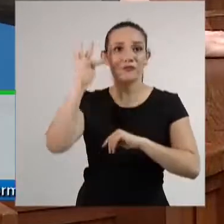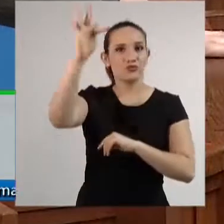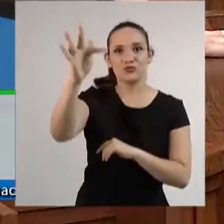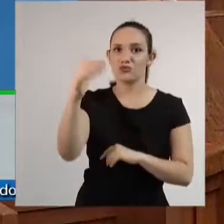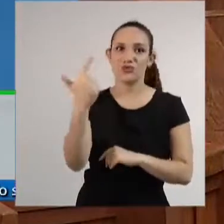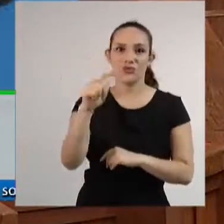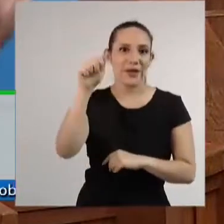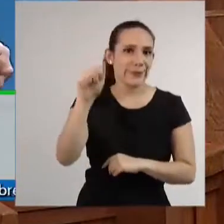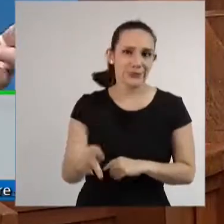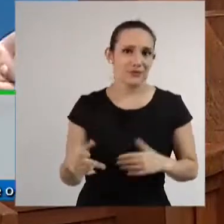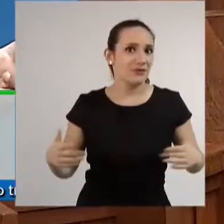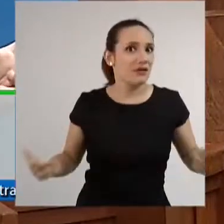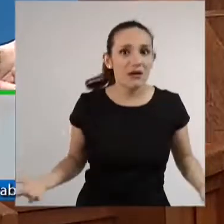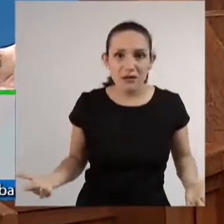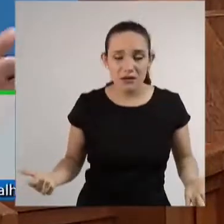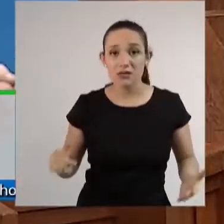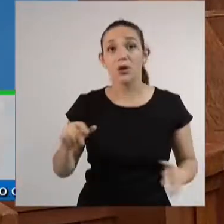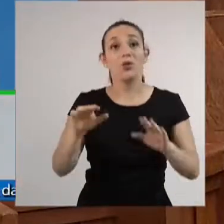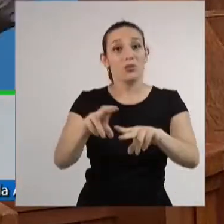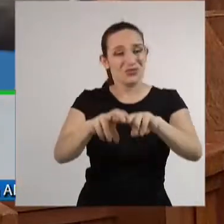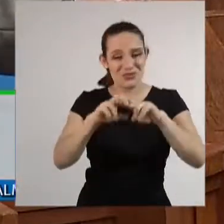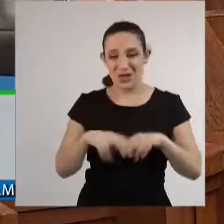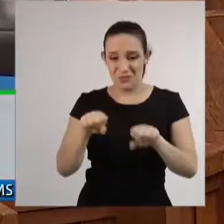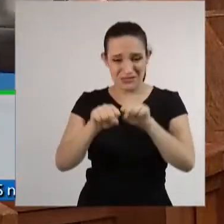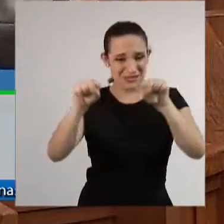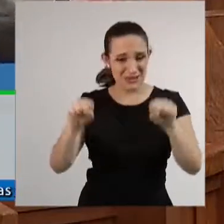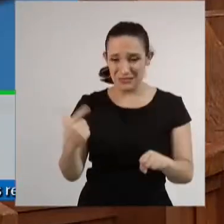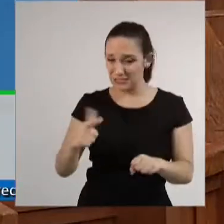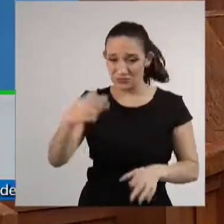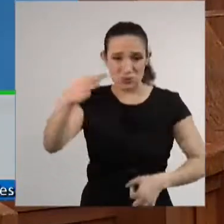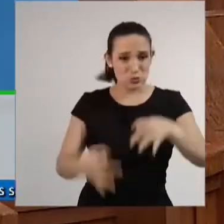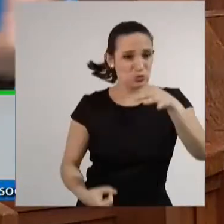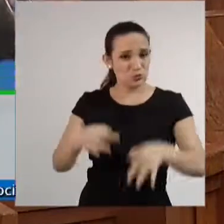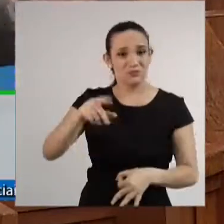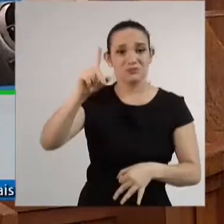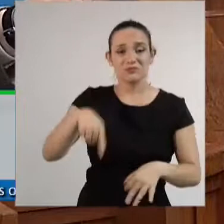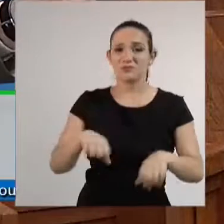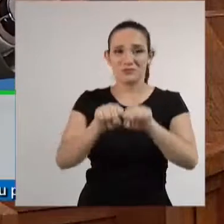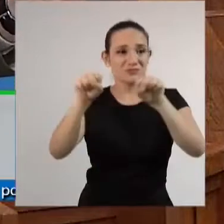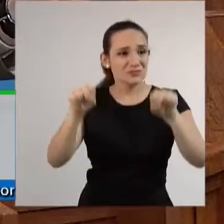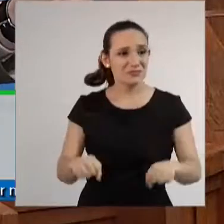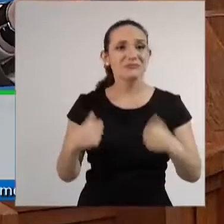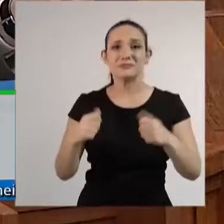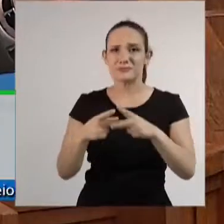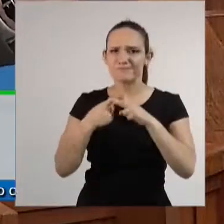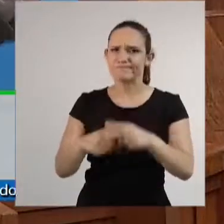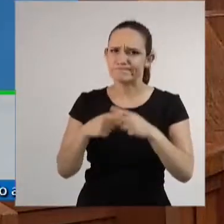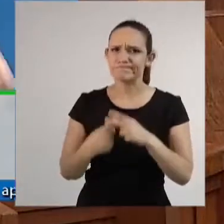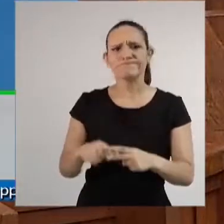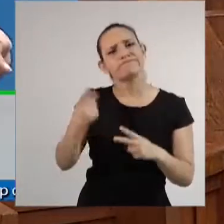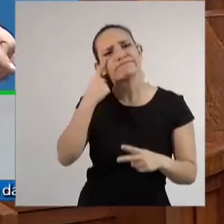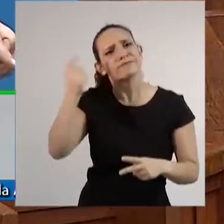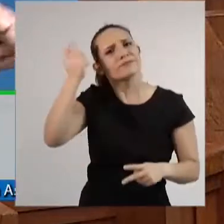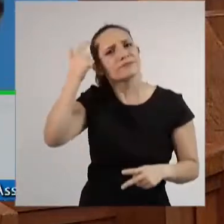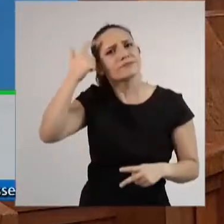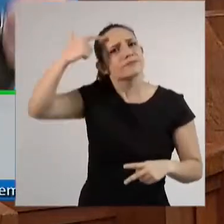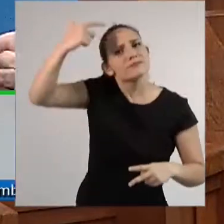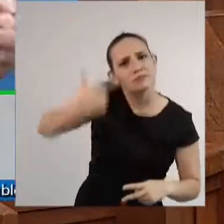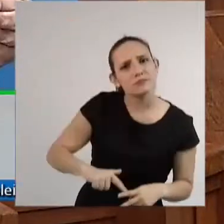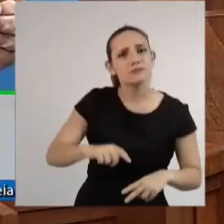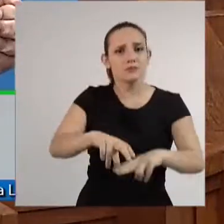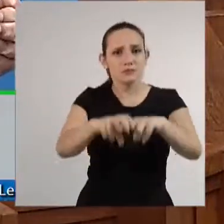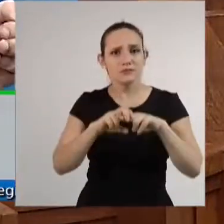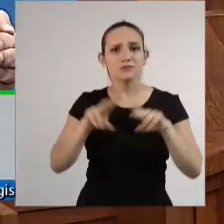sua velhice. Então, é um sistema injusto, é um sistema que precisa de ser revisto, e esse assunto tem